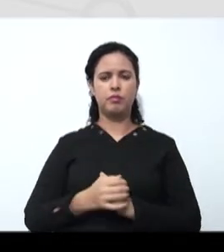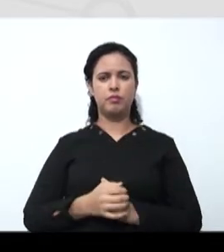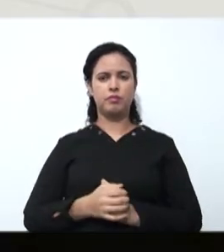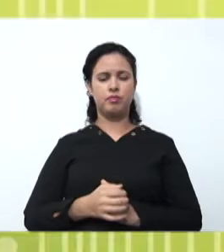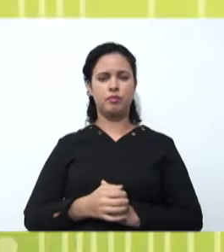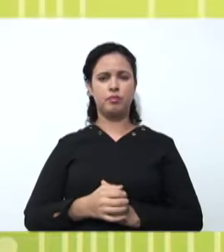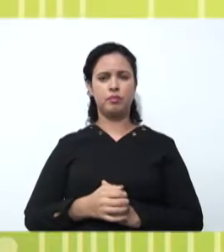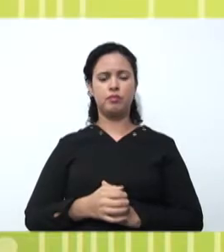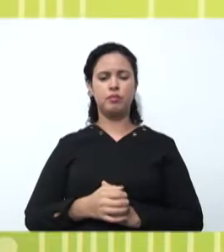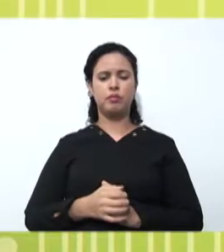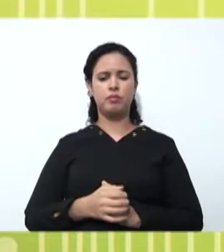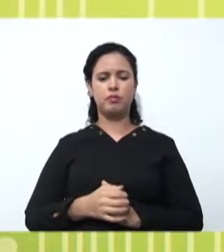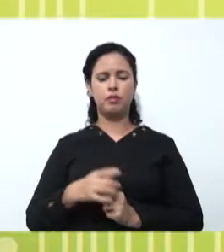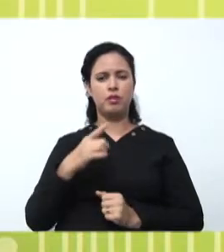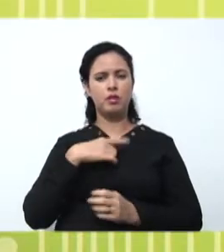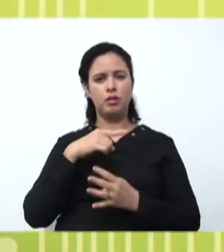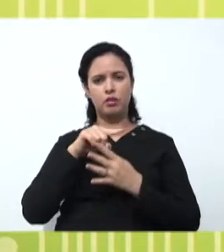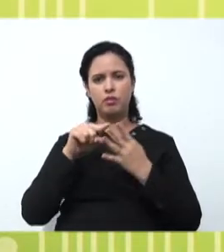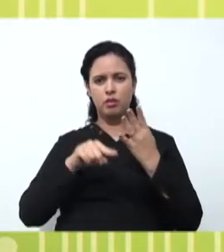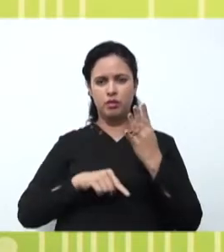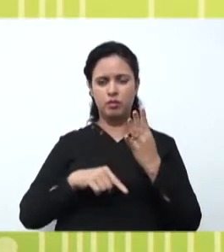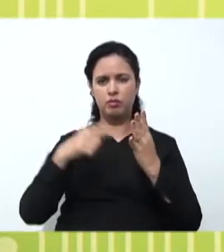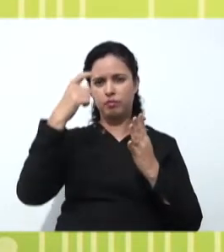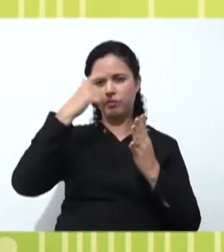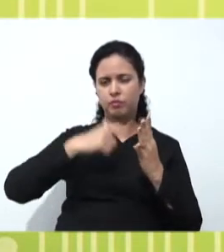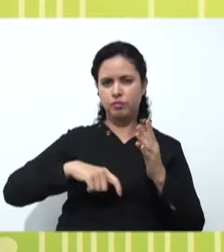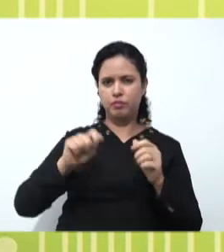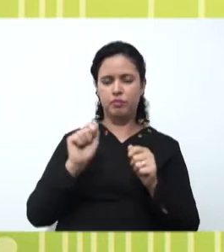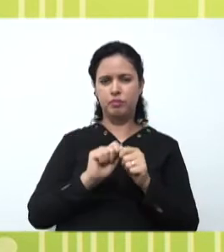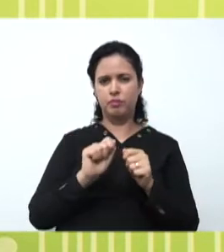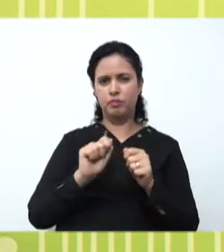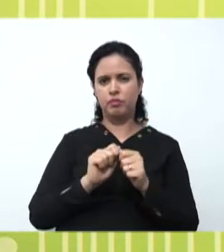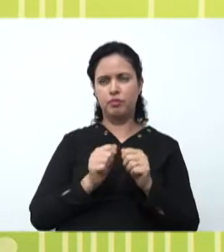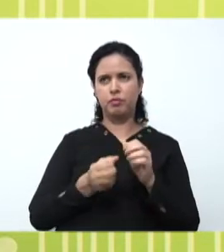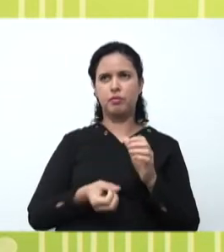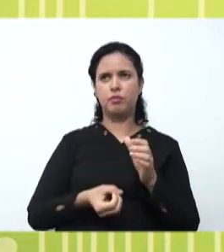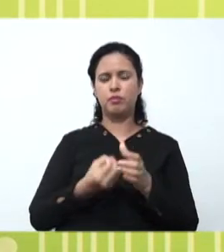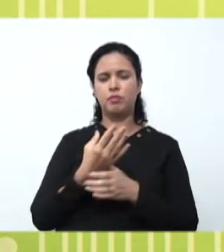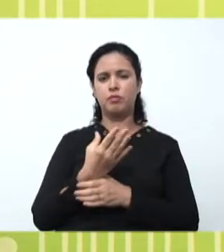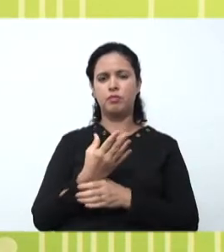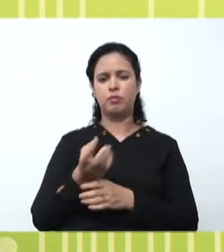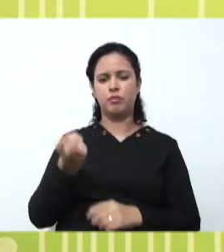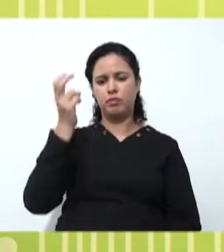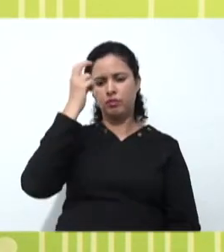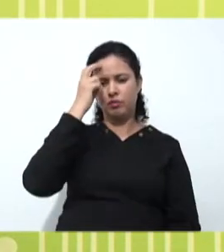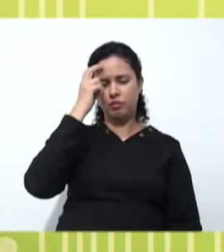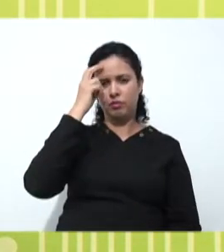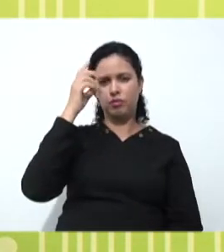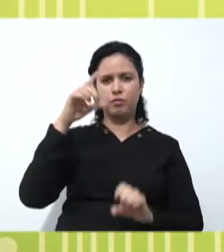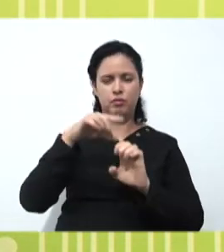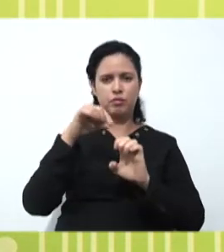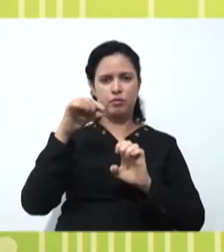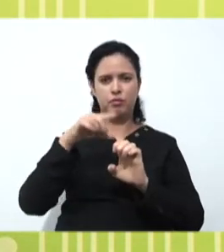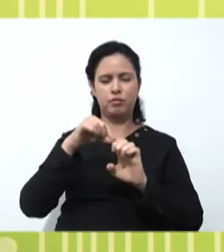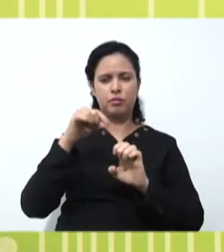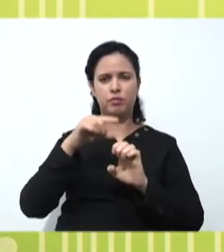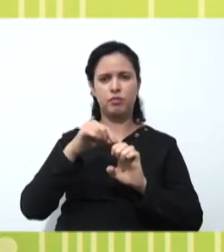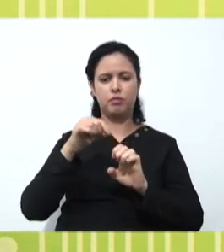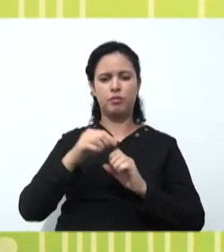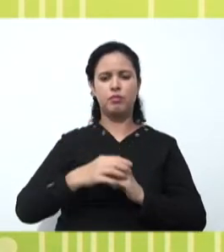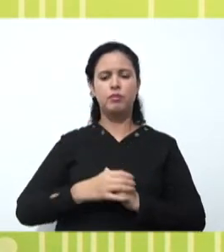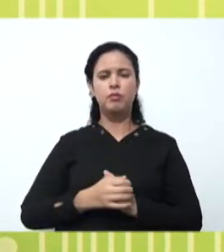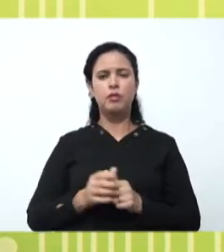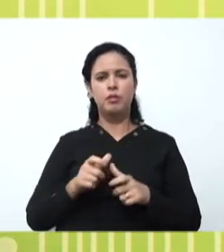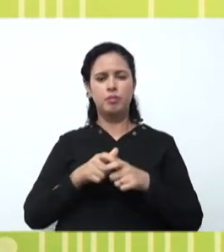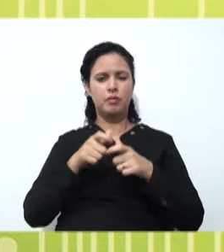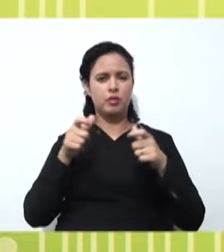tem 4 perfis aí que fazem com que aconteça a cultura empreendedora. É um perfil